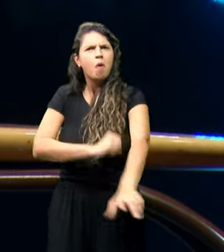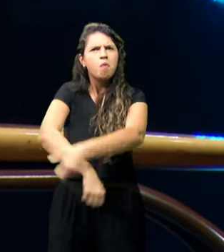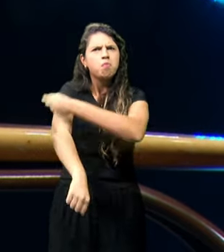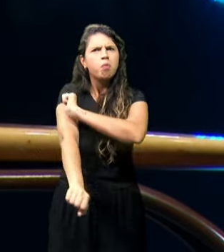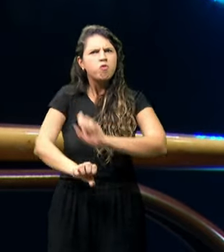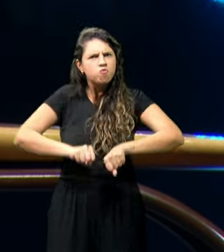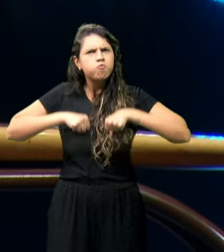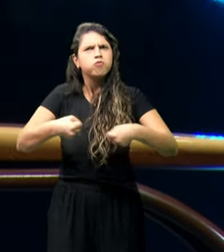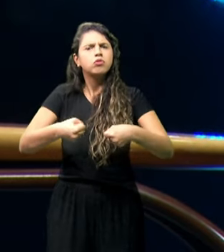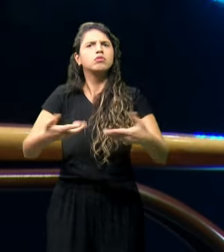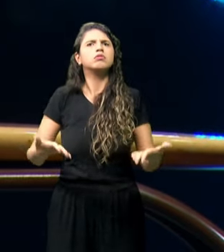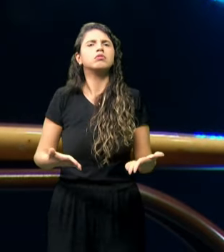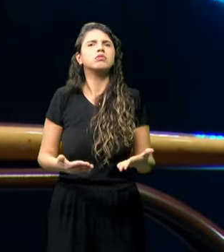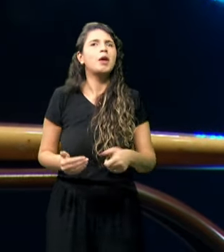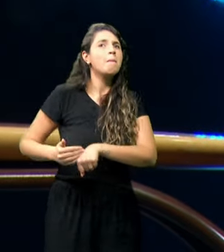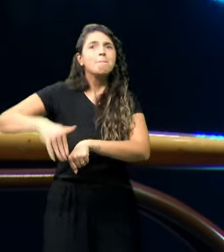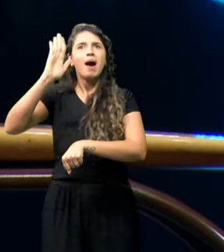normal.